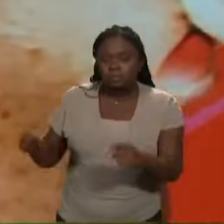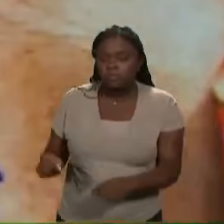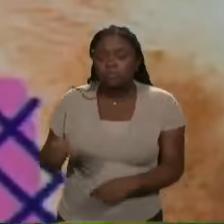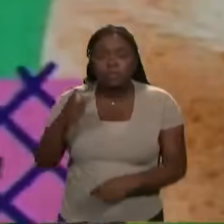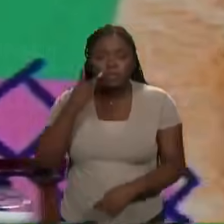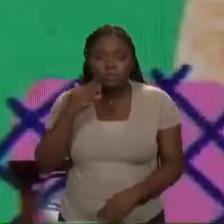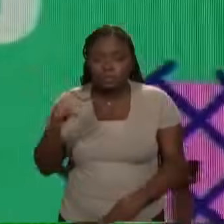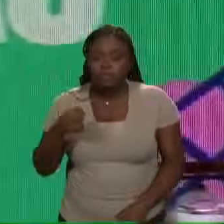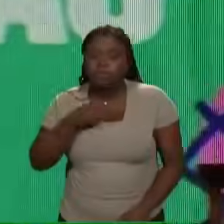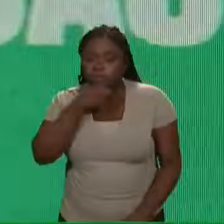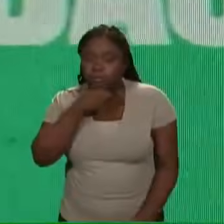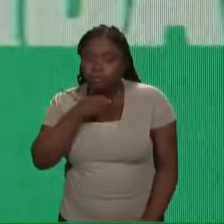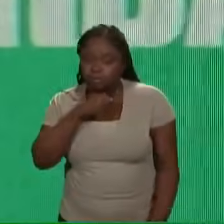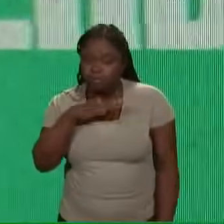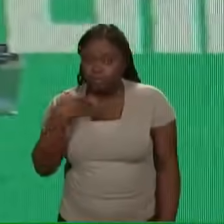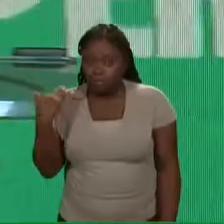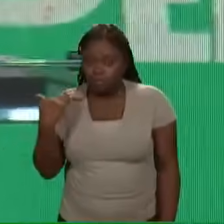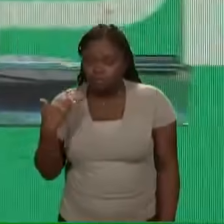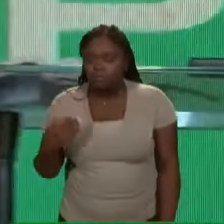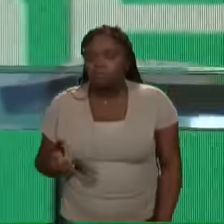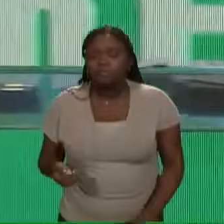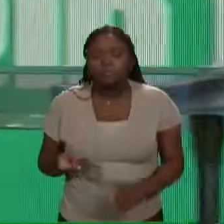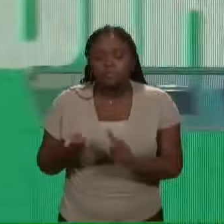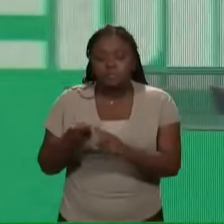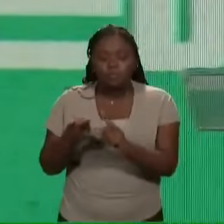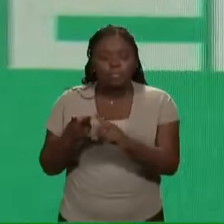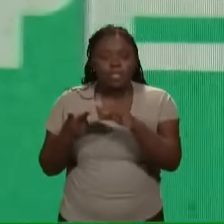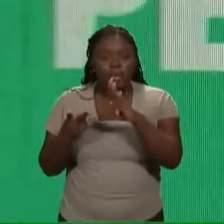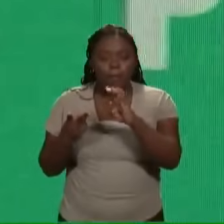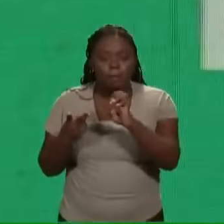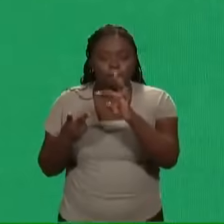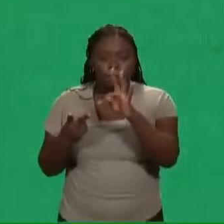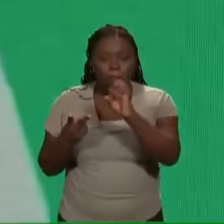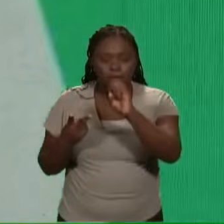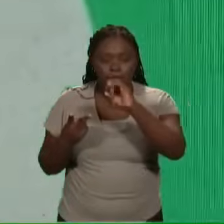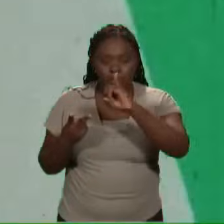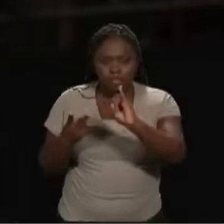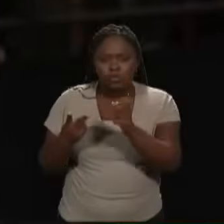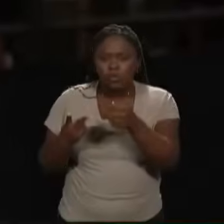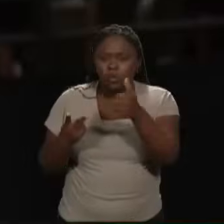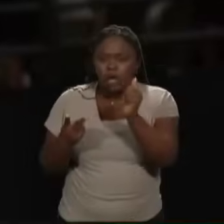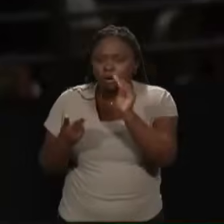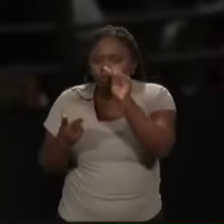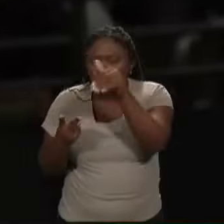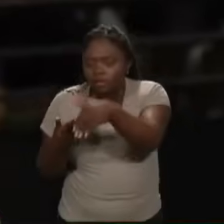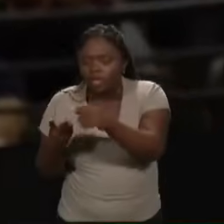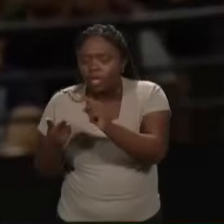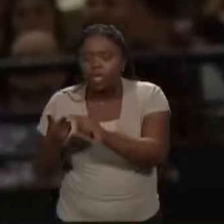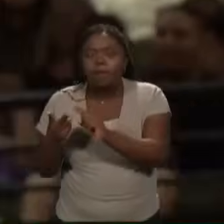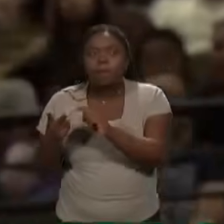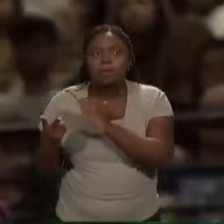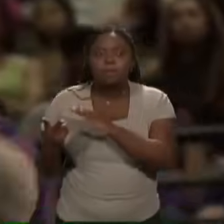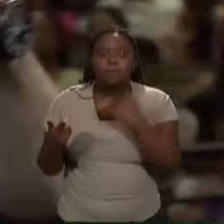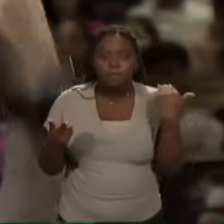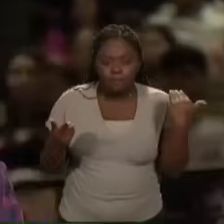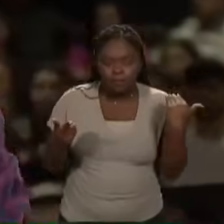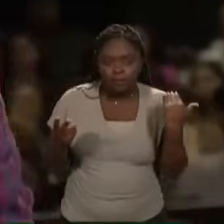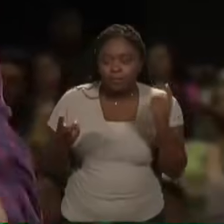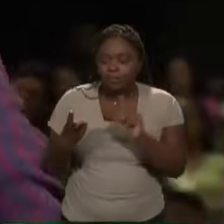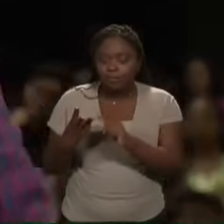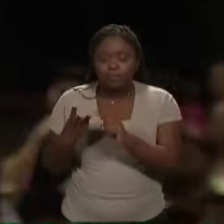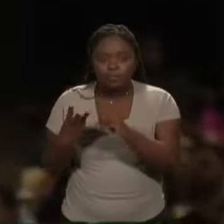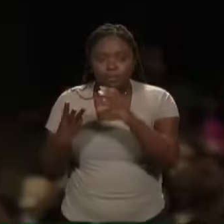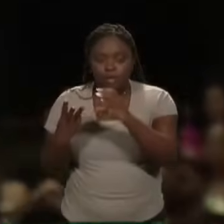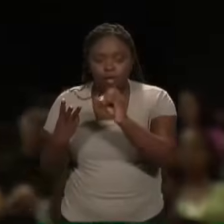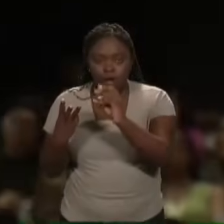morreu. A Betsy, quase no fim da guerra, a Betsy morre de tifo. E a